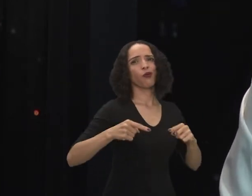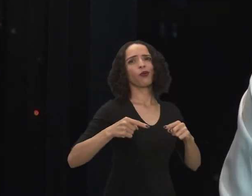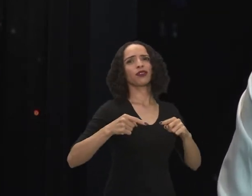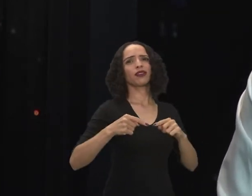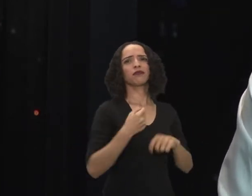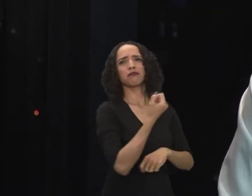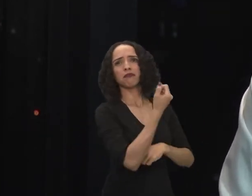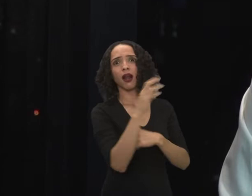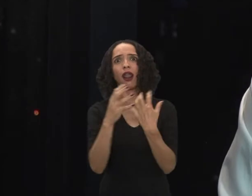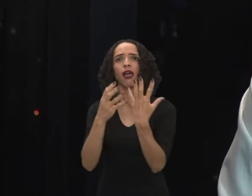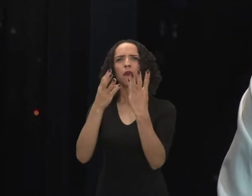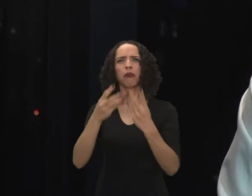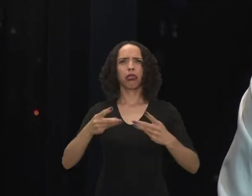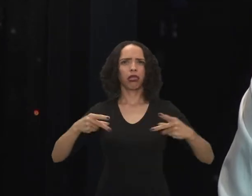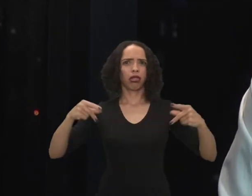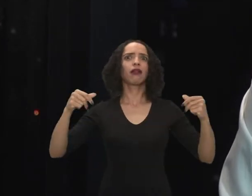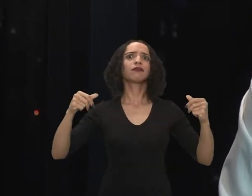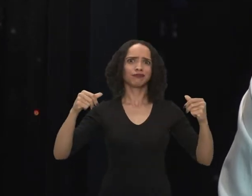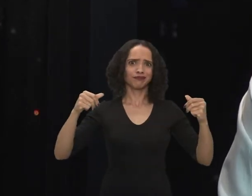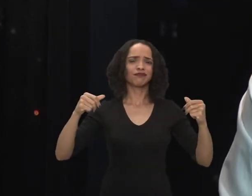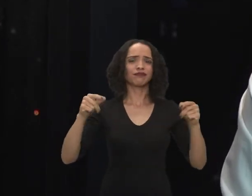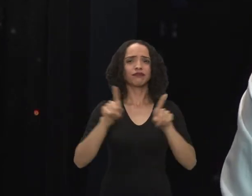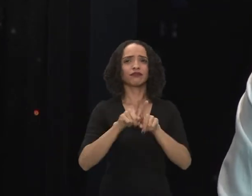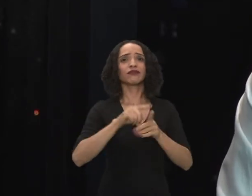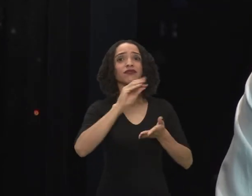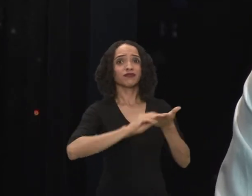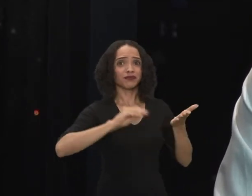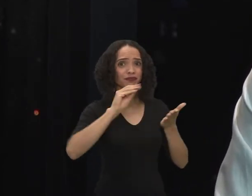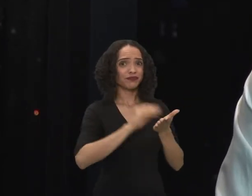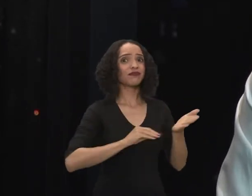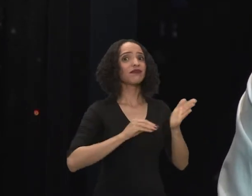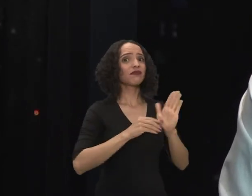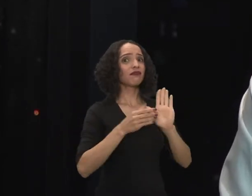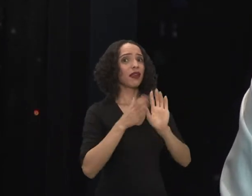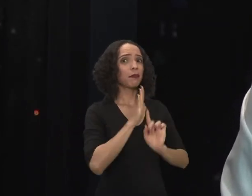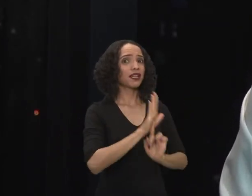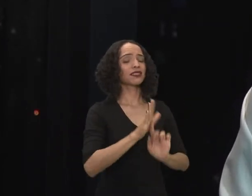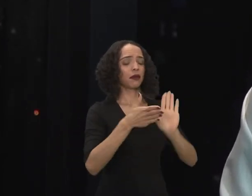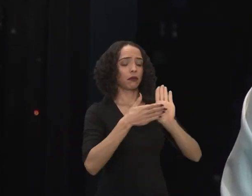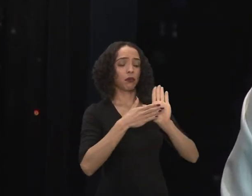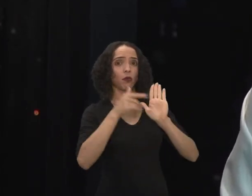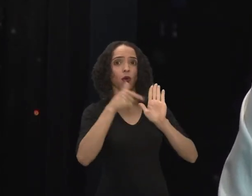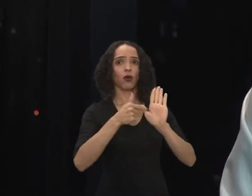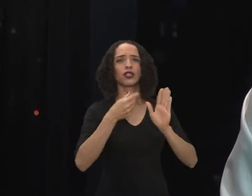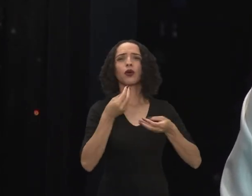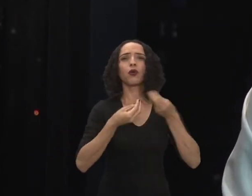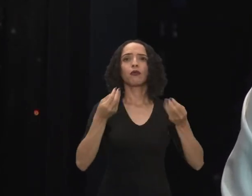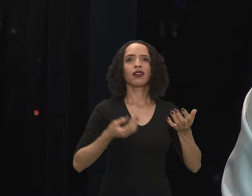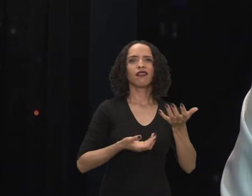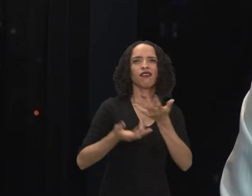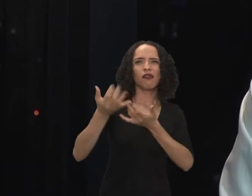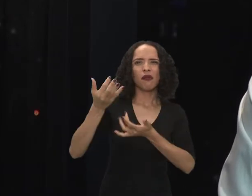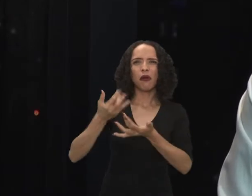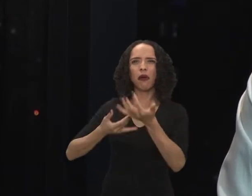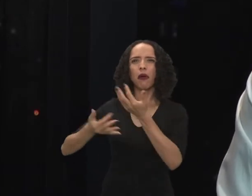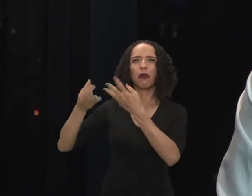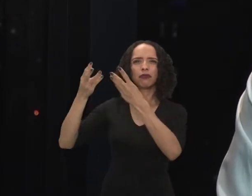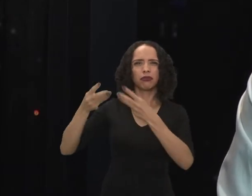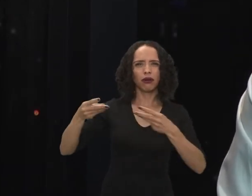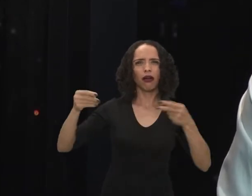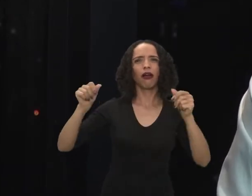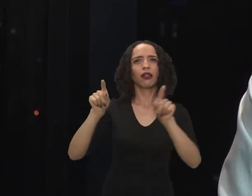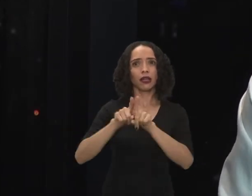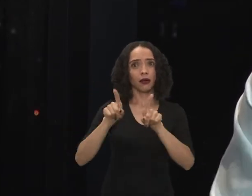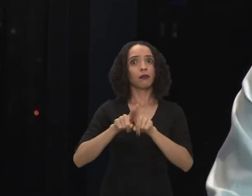fala-se pouco, né, da questão do fogo, a gente quase não encontra